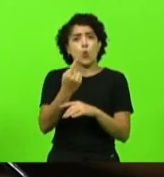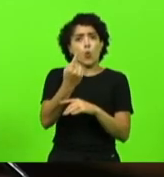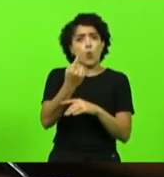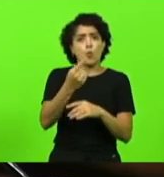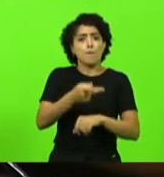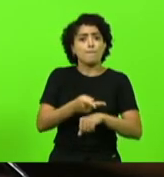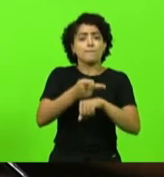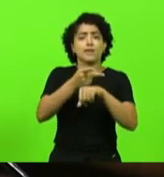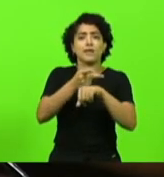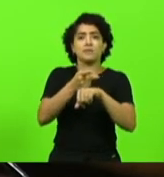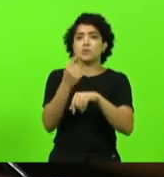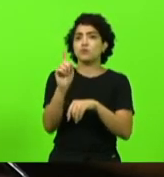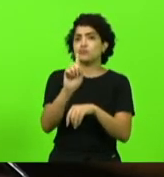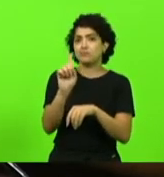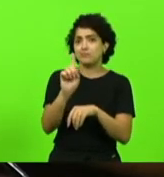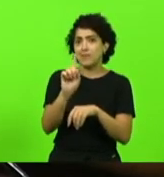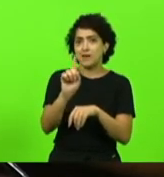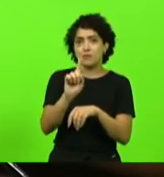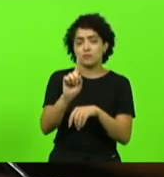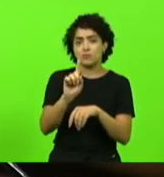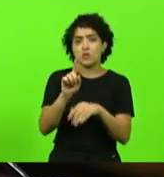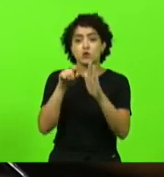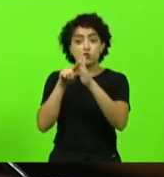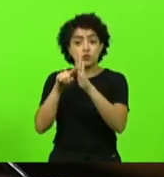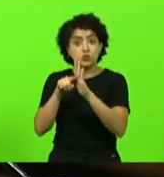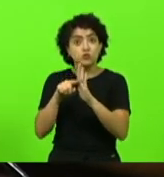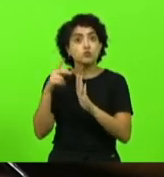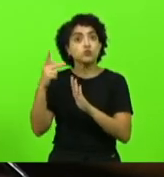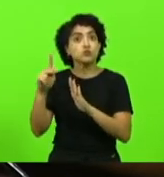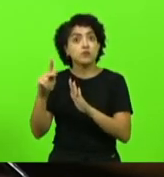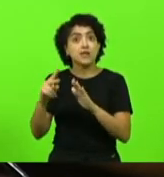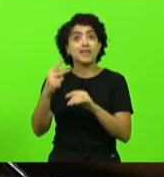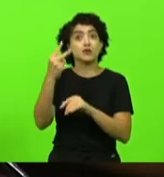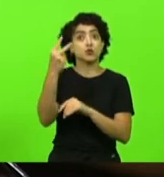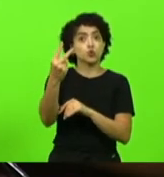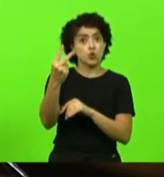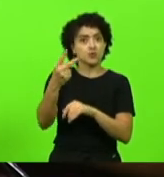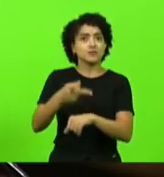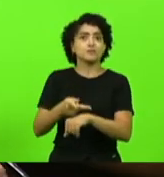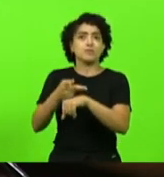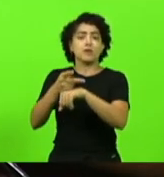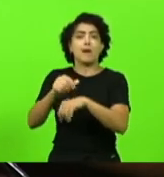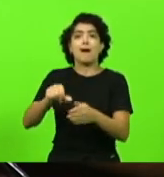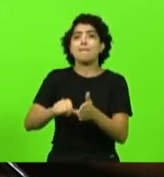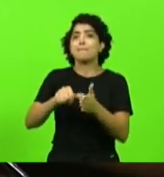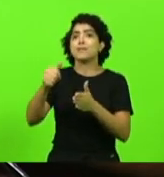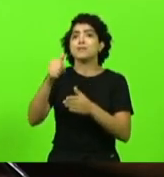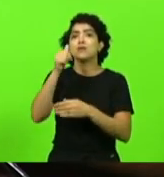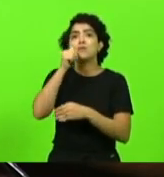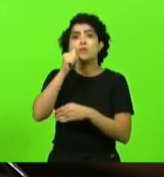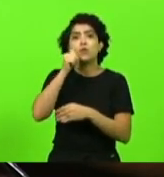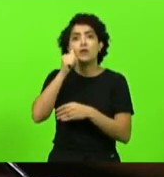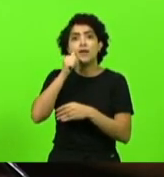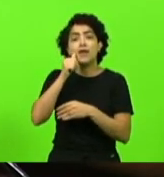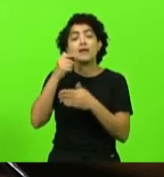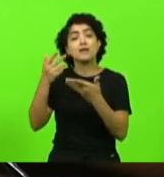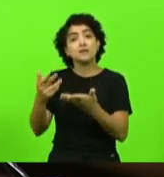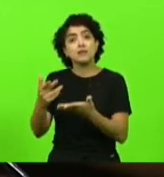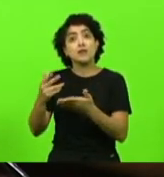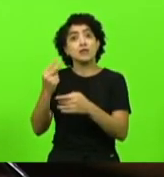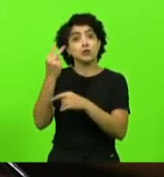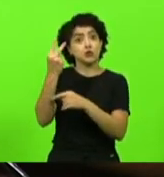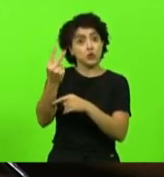seus estudos em radioatividade, não. Ela ganhou dois. Foi a primeira mulher a ganhar um Nobel e foi a primeira mulher a ganhar